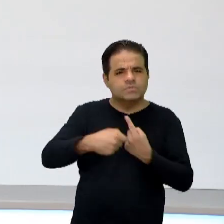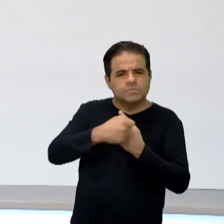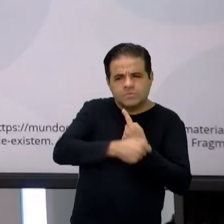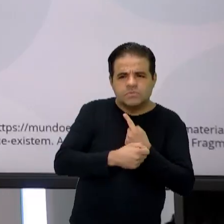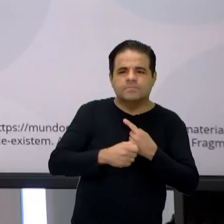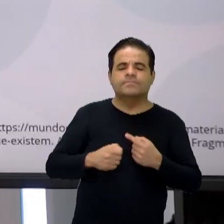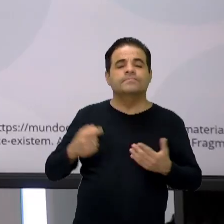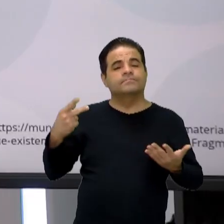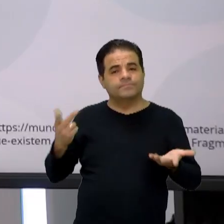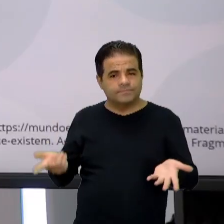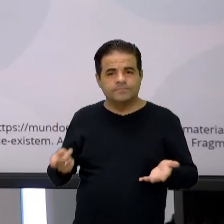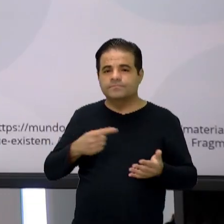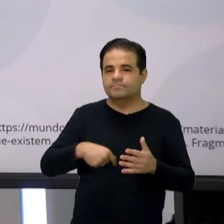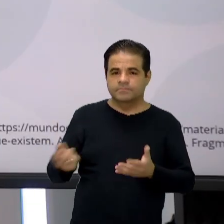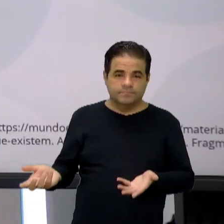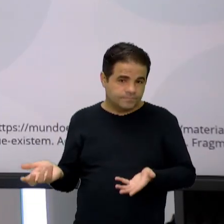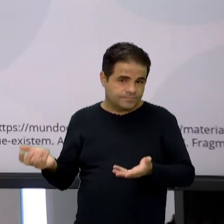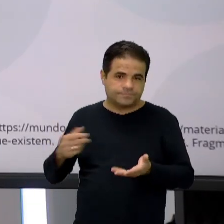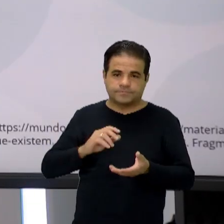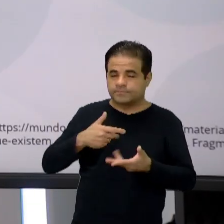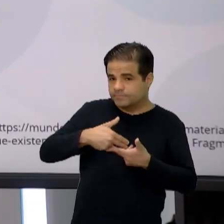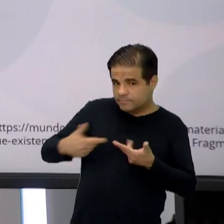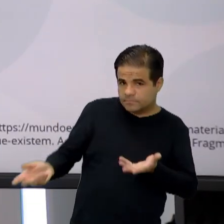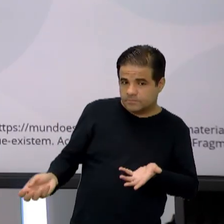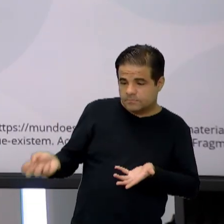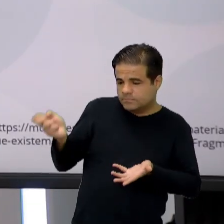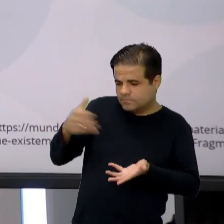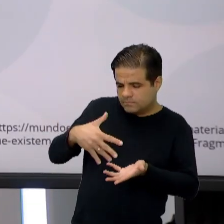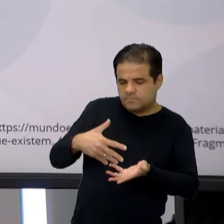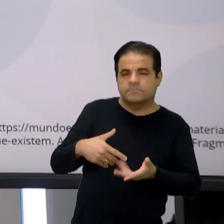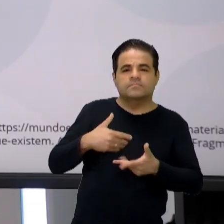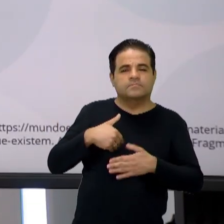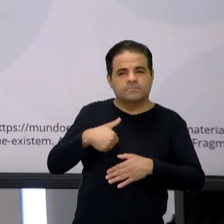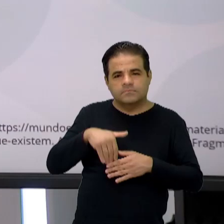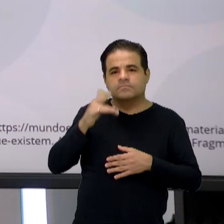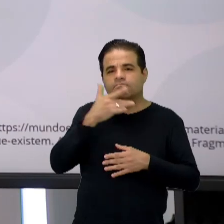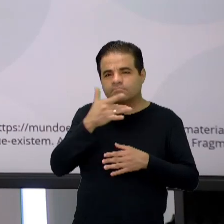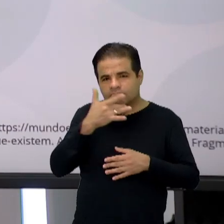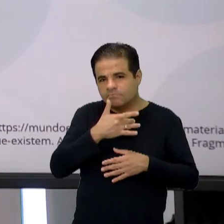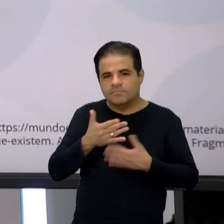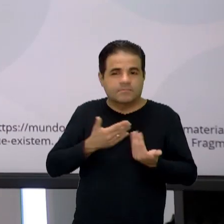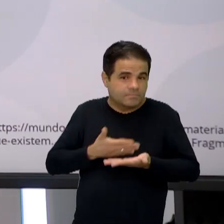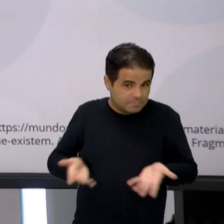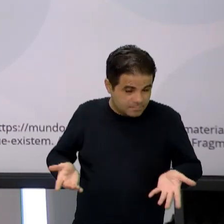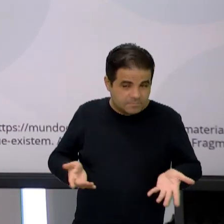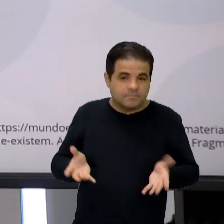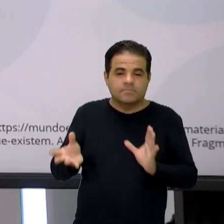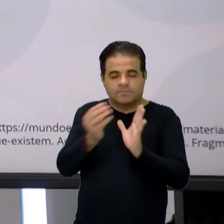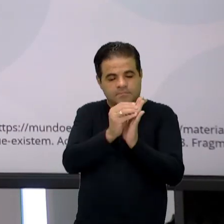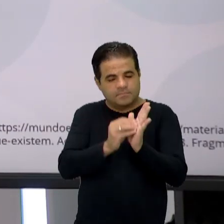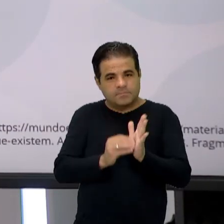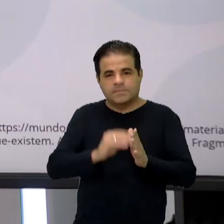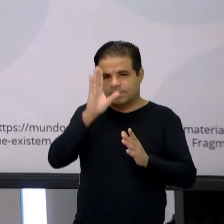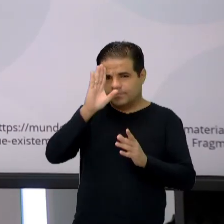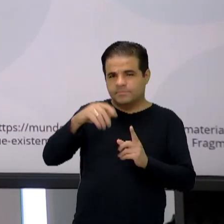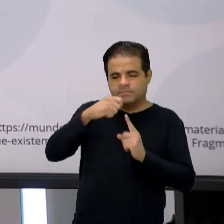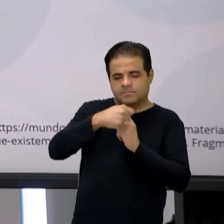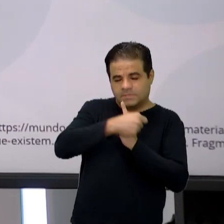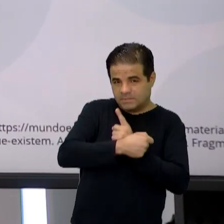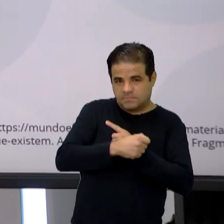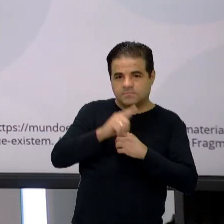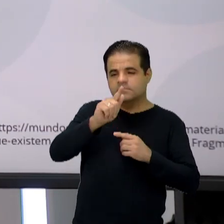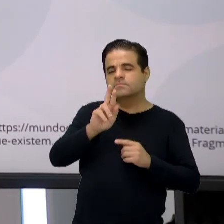faz errado, na verdade a gente adiciona umas coisinhas que deixa bem gostoso mesmo, que eu gosto, né, quando adiciona essas coisas, principalmente a banana